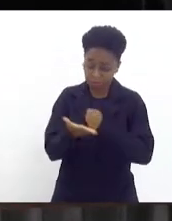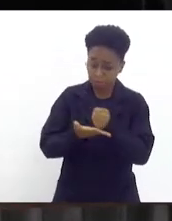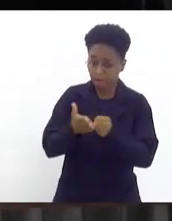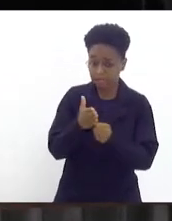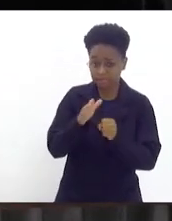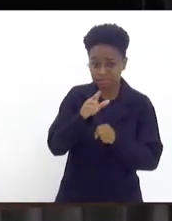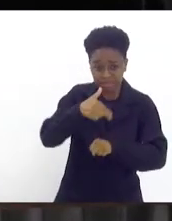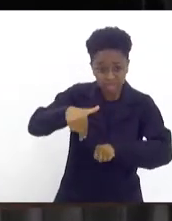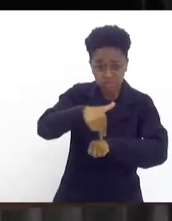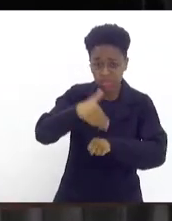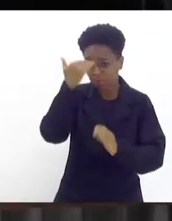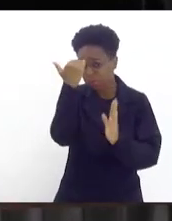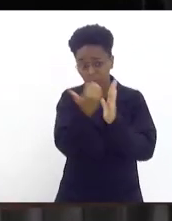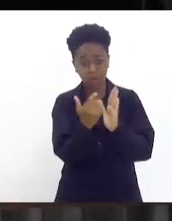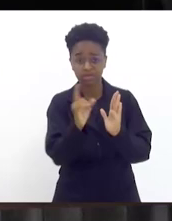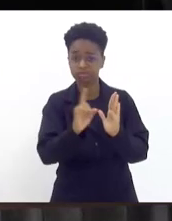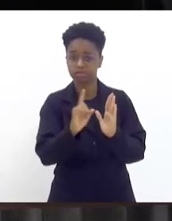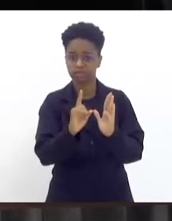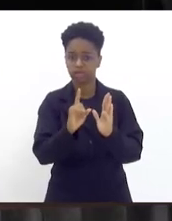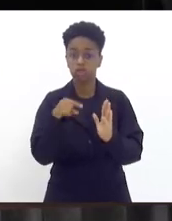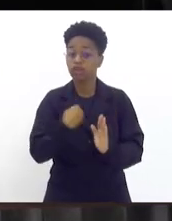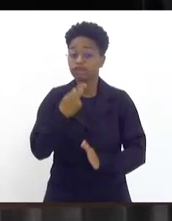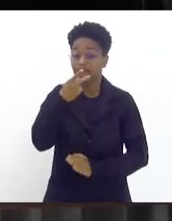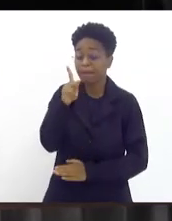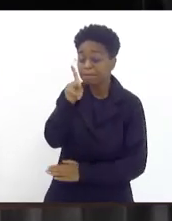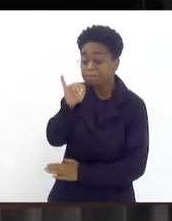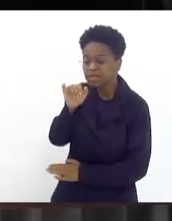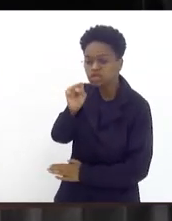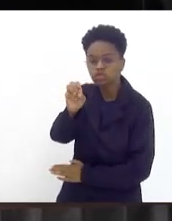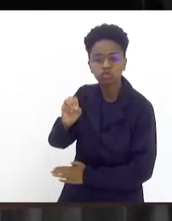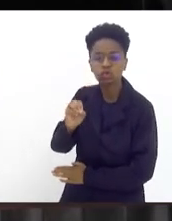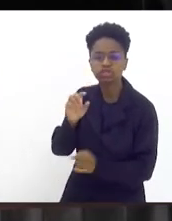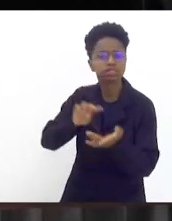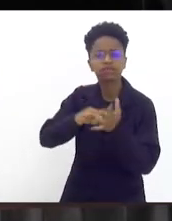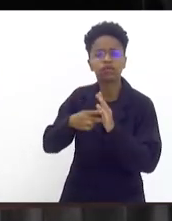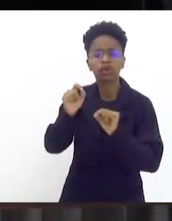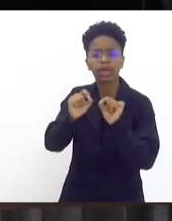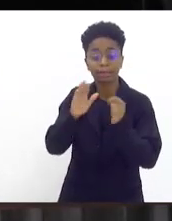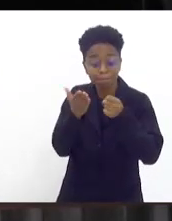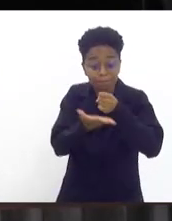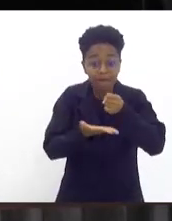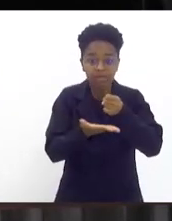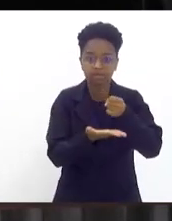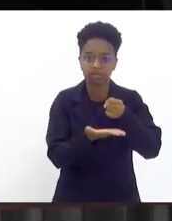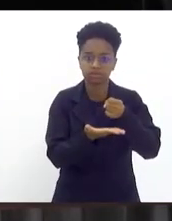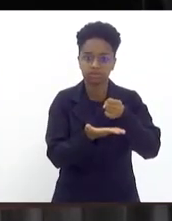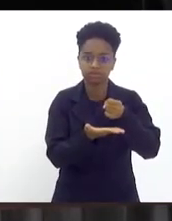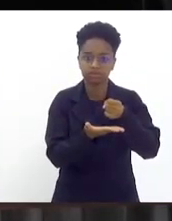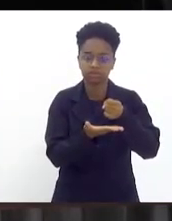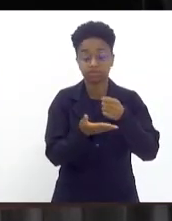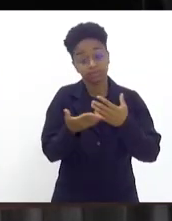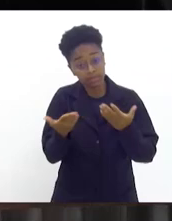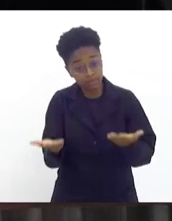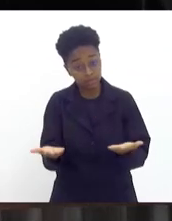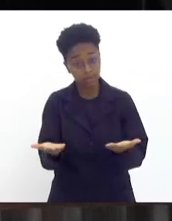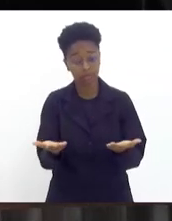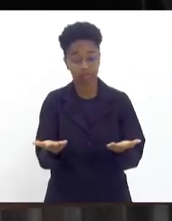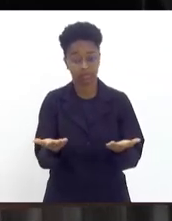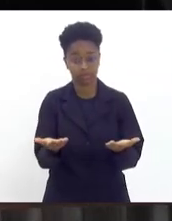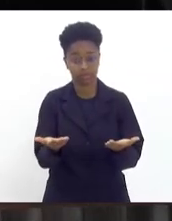respeitado e quando se fala piso nós estamos falando de uma base Então